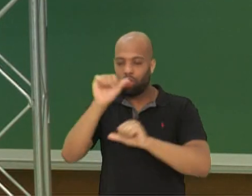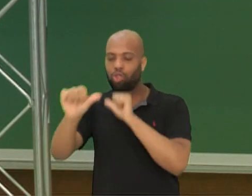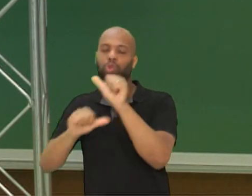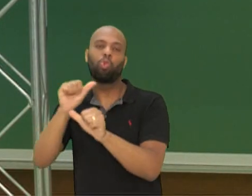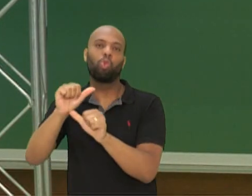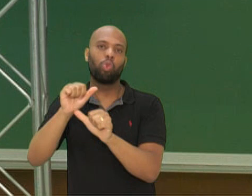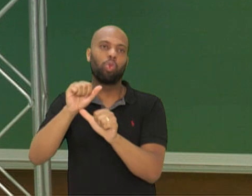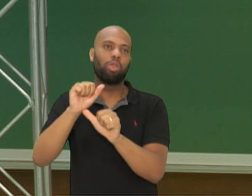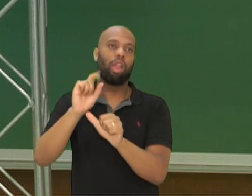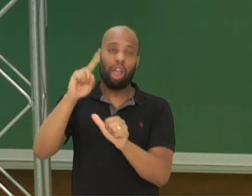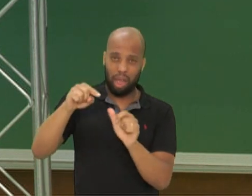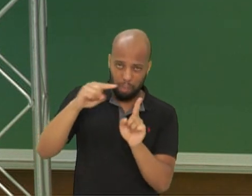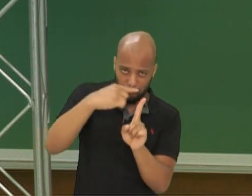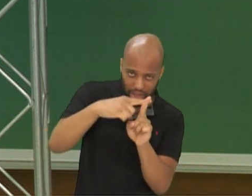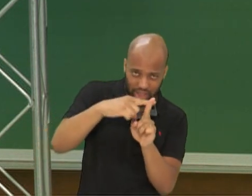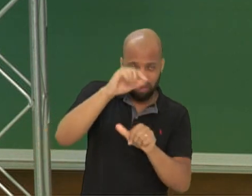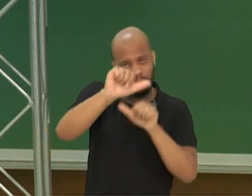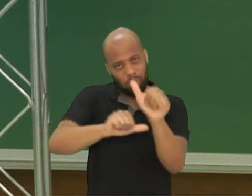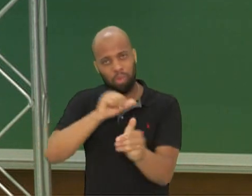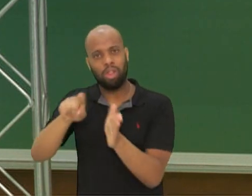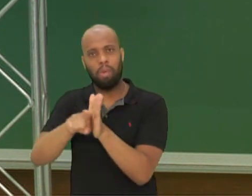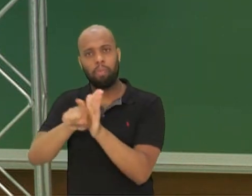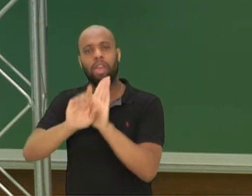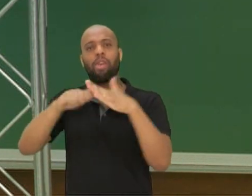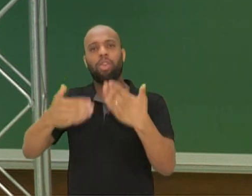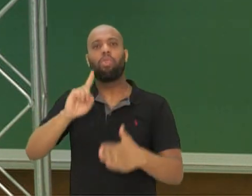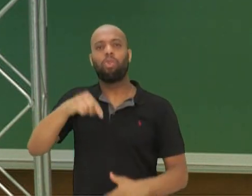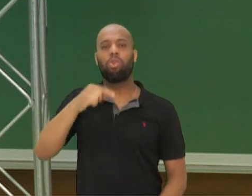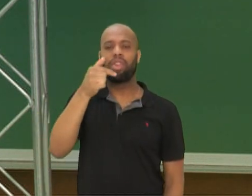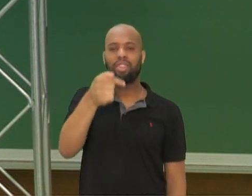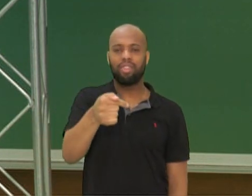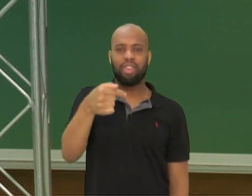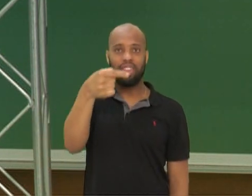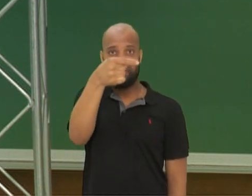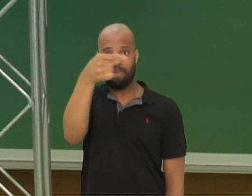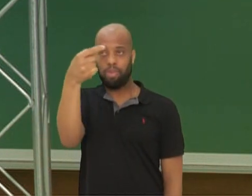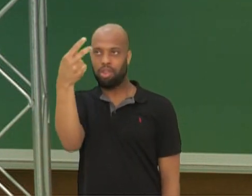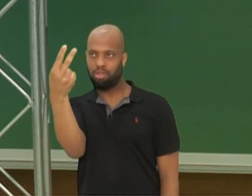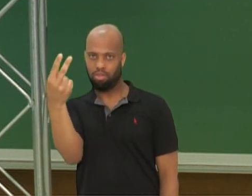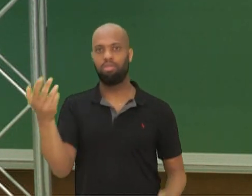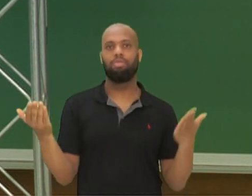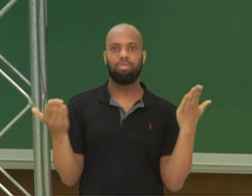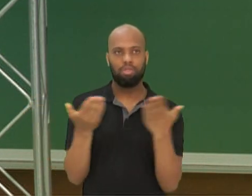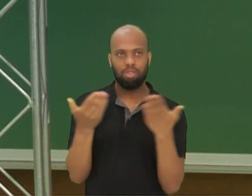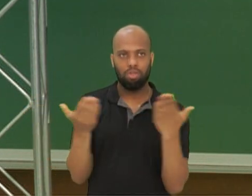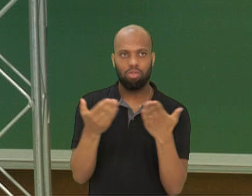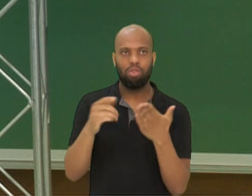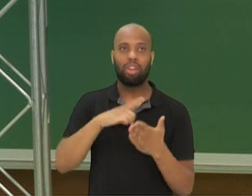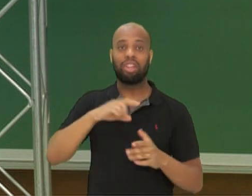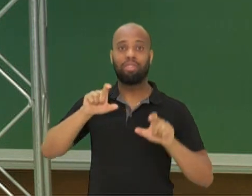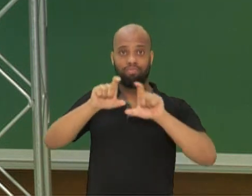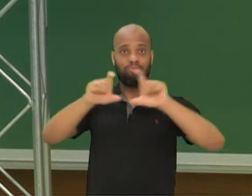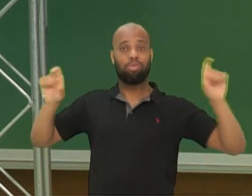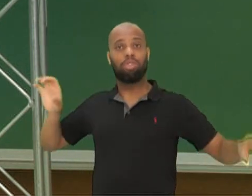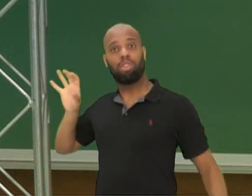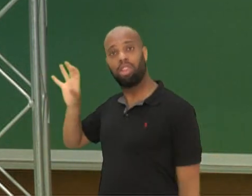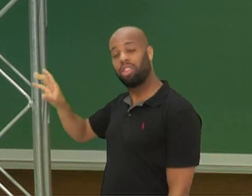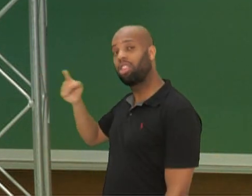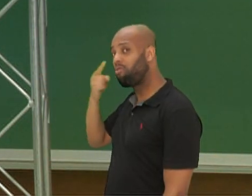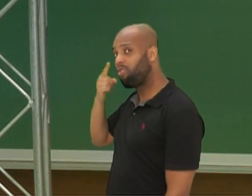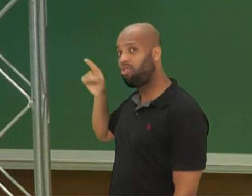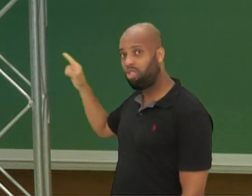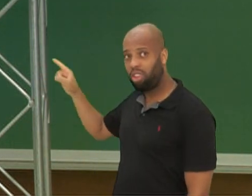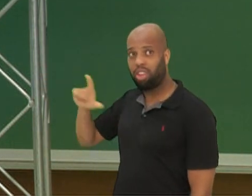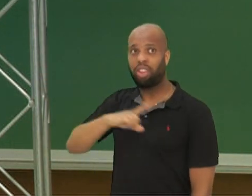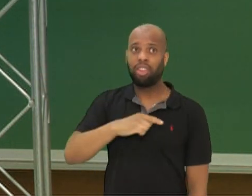a reescrita ajuda muito, traz clareza na hora de você aplicar outras propriedades. Ou como essa, no caso